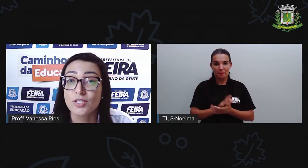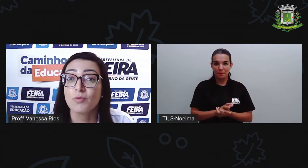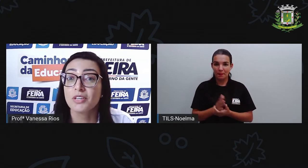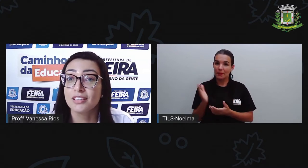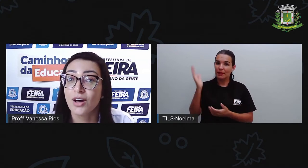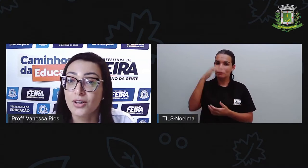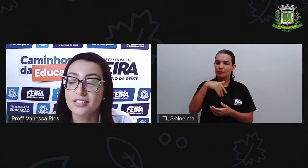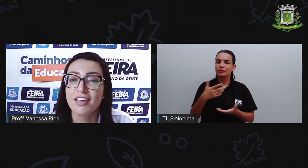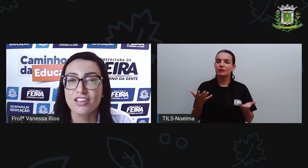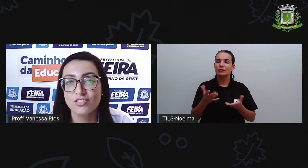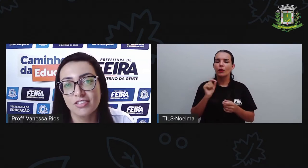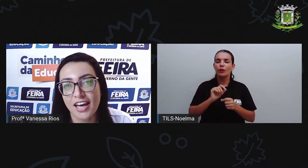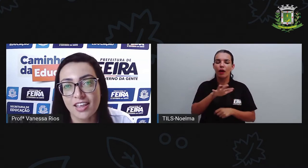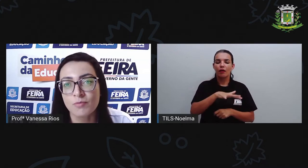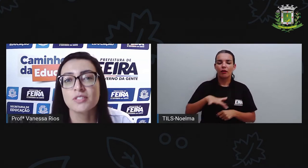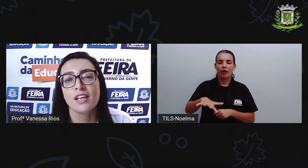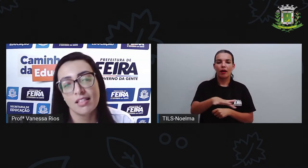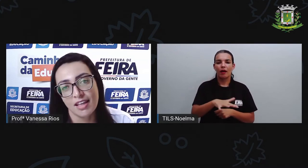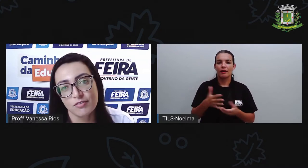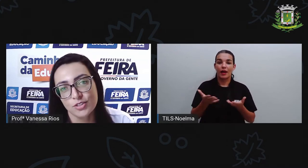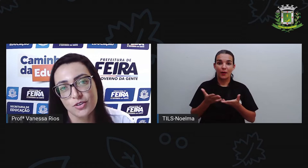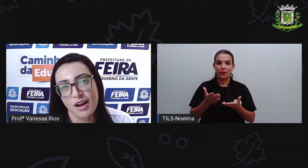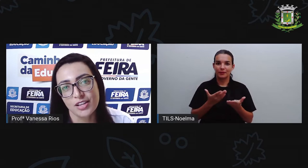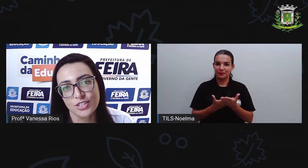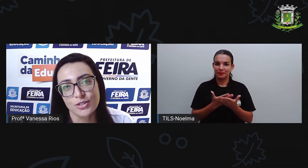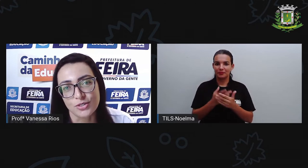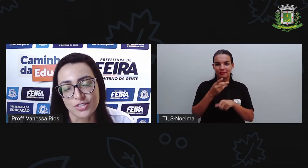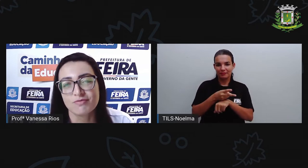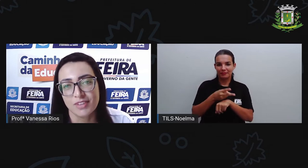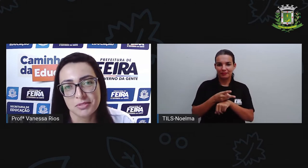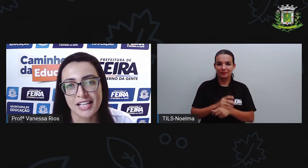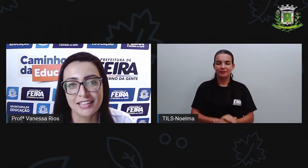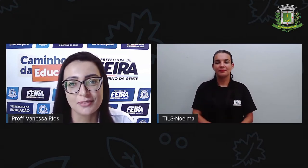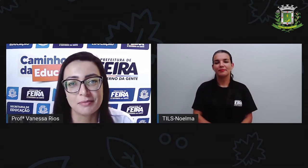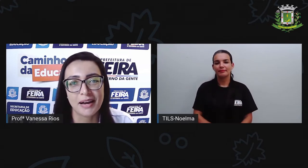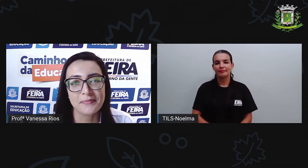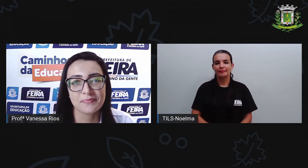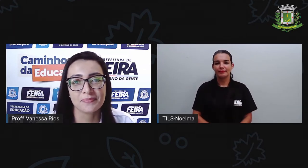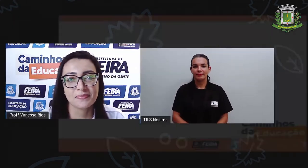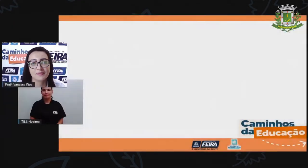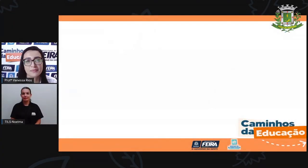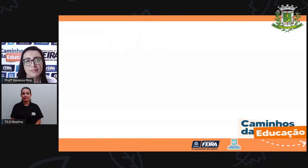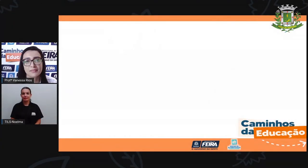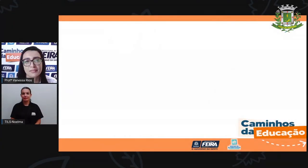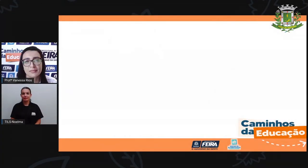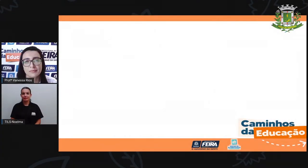saber sobre o que nós estudaremos na vídeo aula de hoje, vamos lá turma?